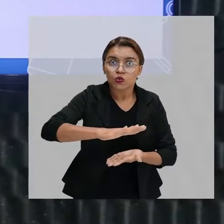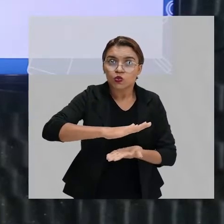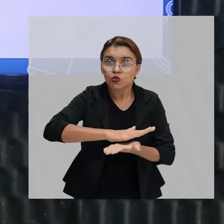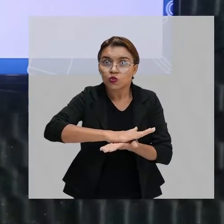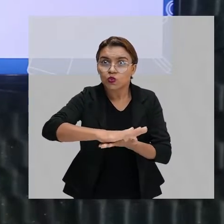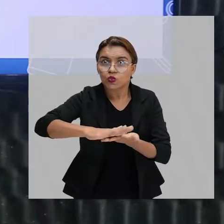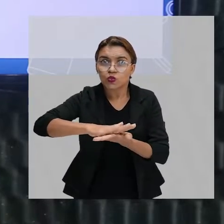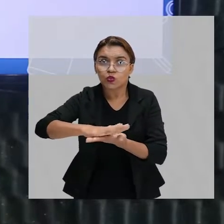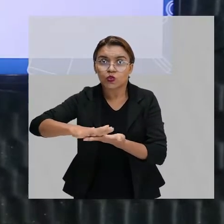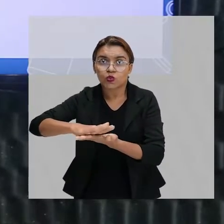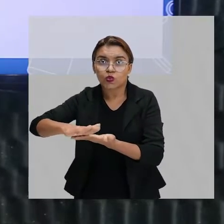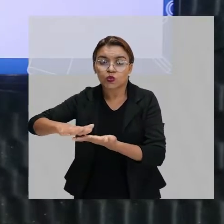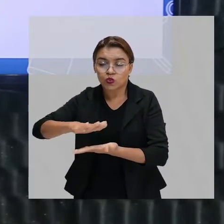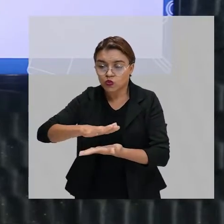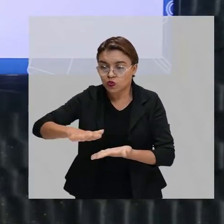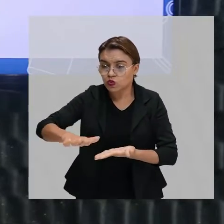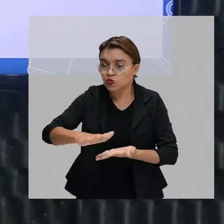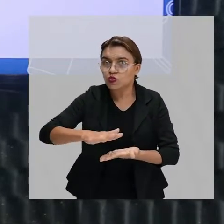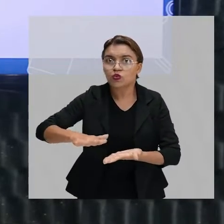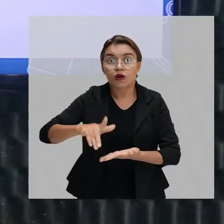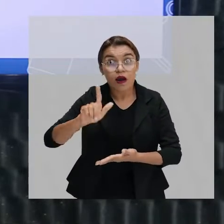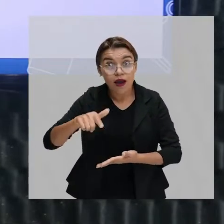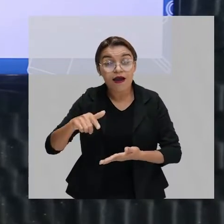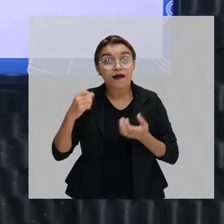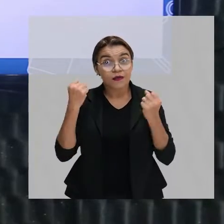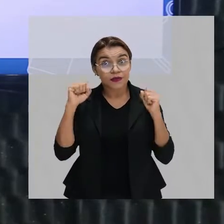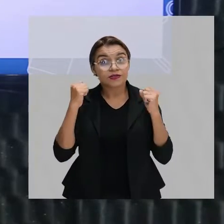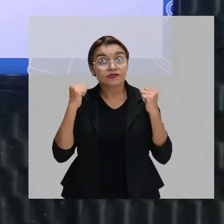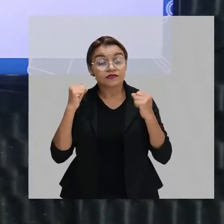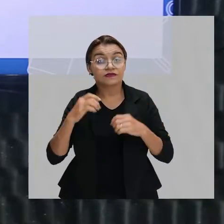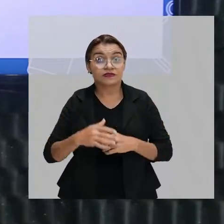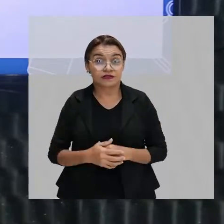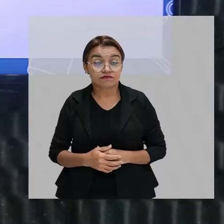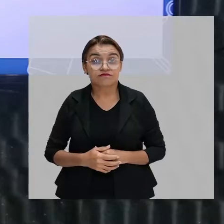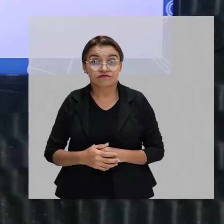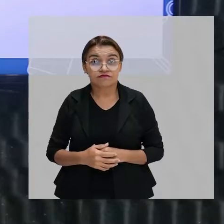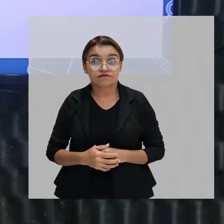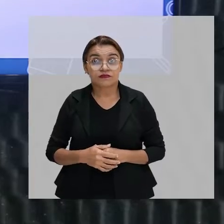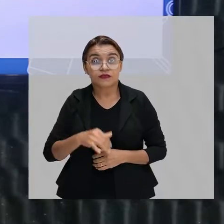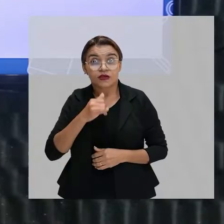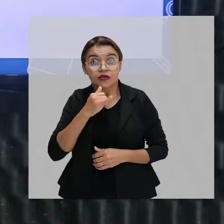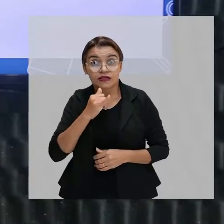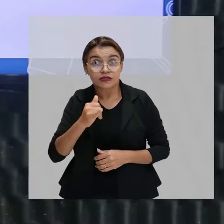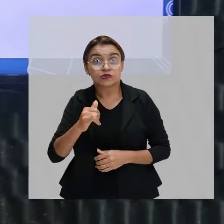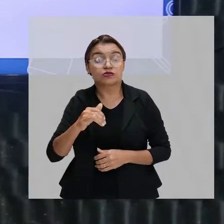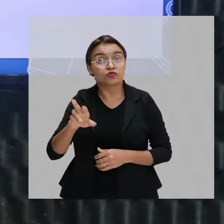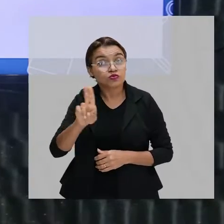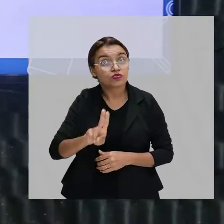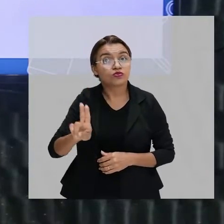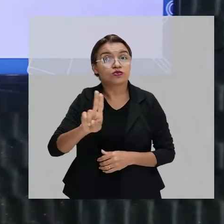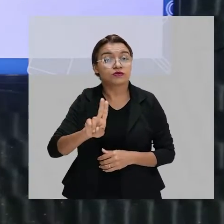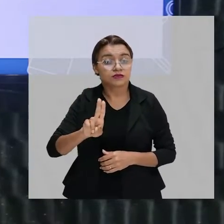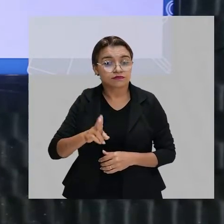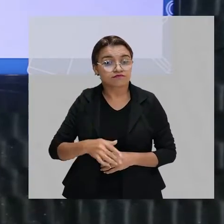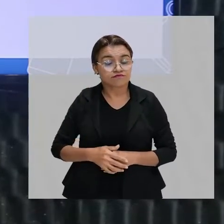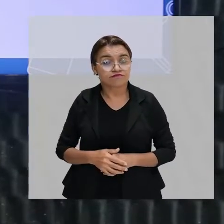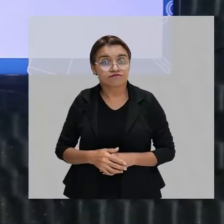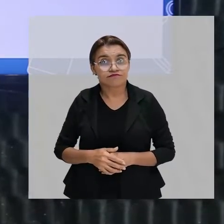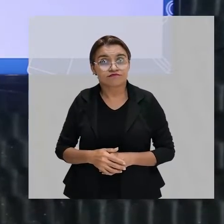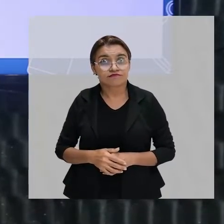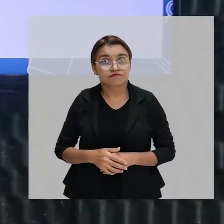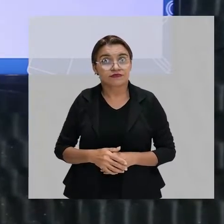casa é uma atividade física e não tá tendo um gasto calórico Mário Piragibe repouso está